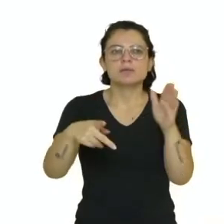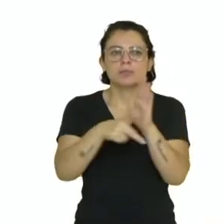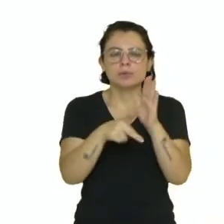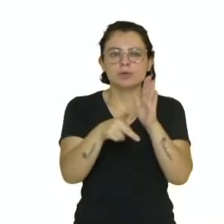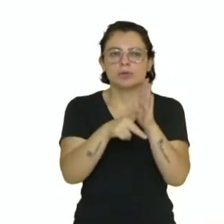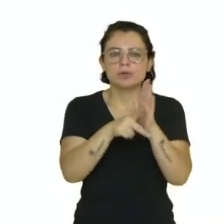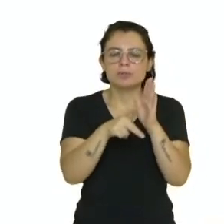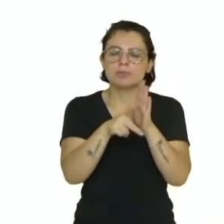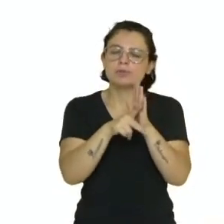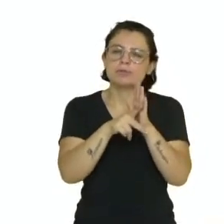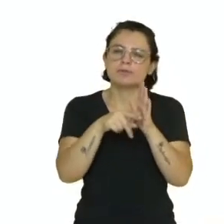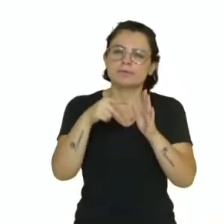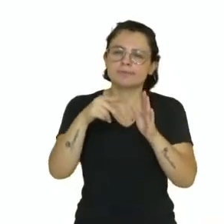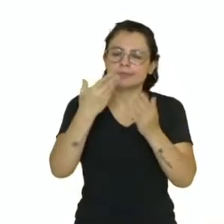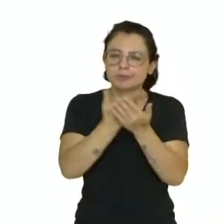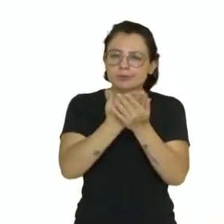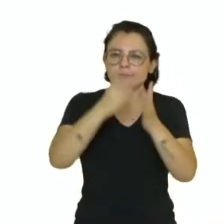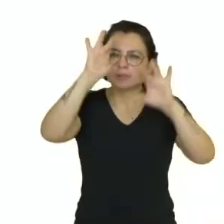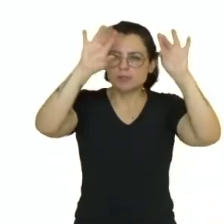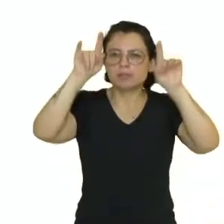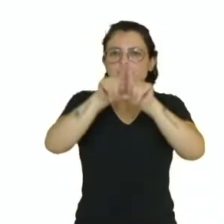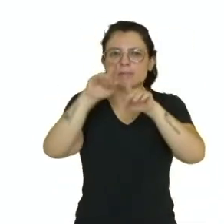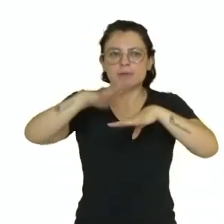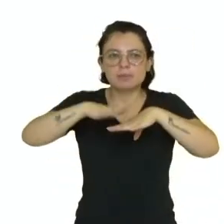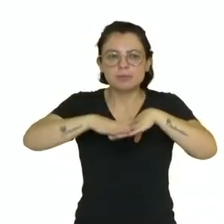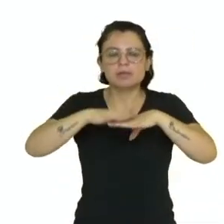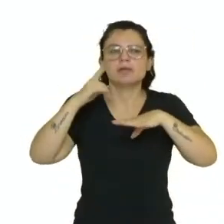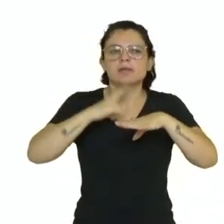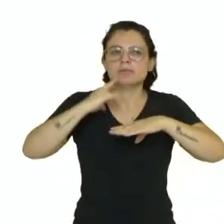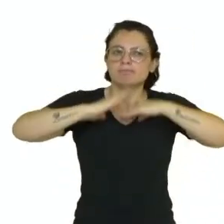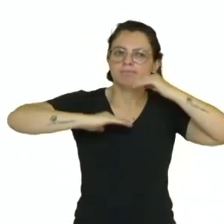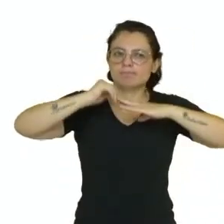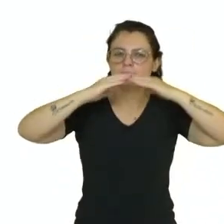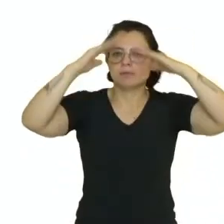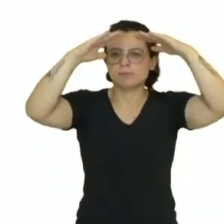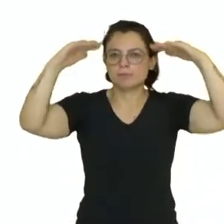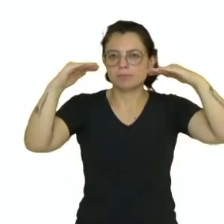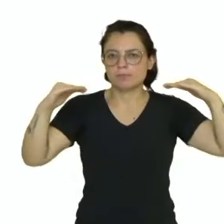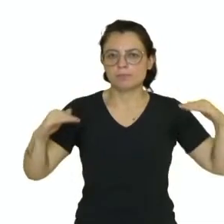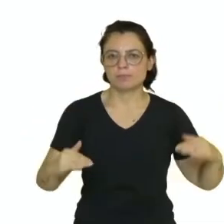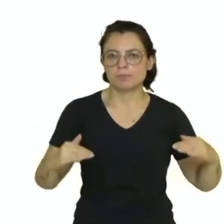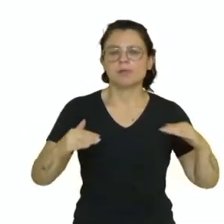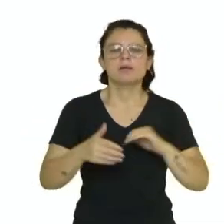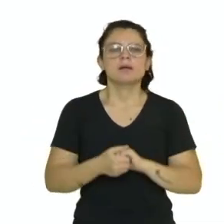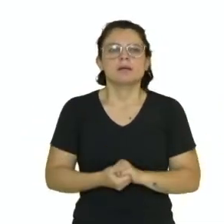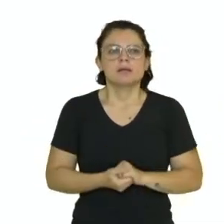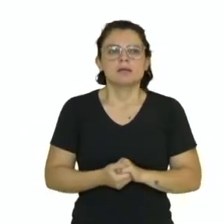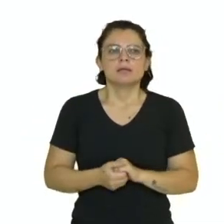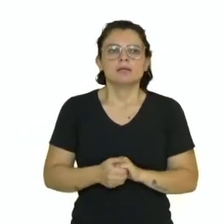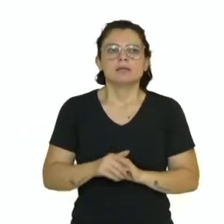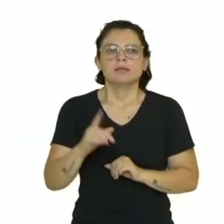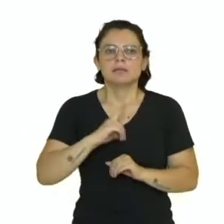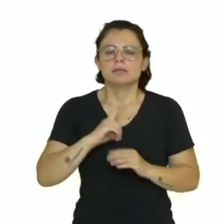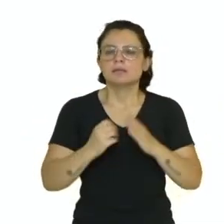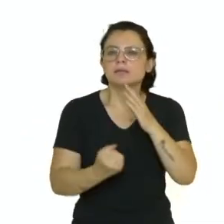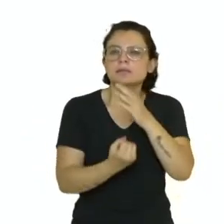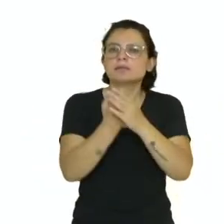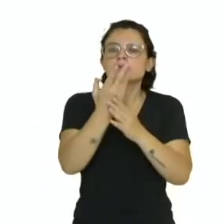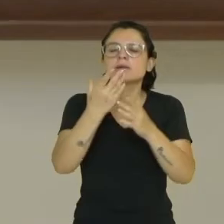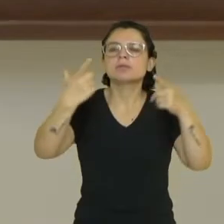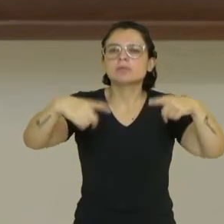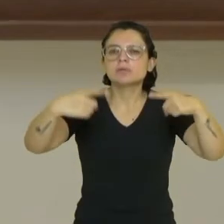e matemática, construíram grandiosas pirâmides, espaços de realização de rituais e